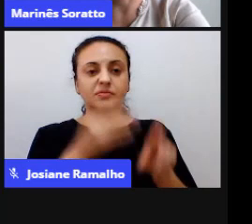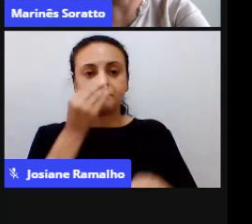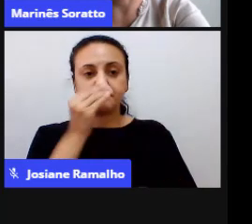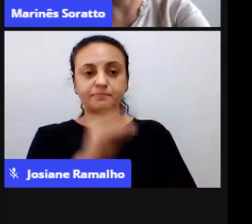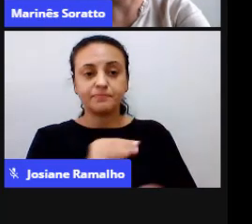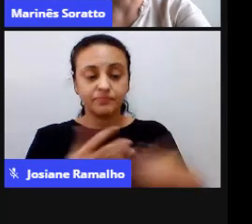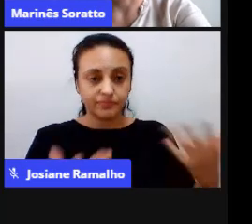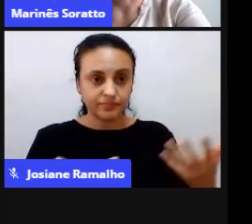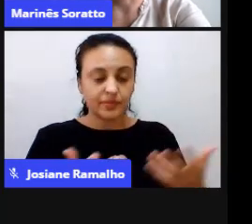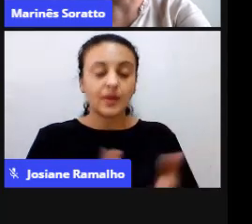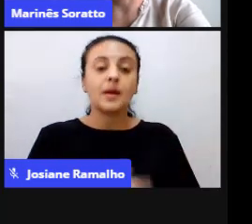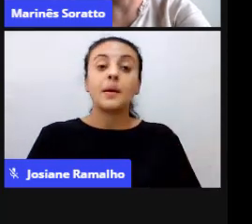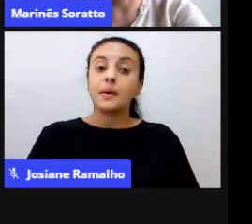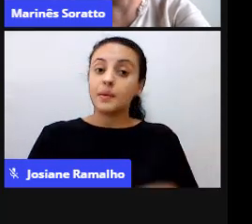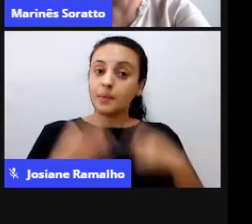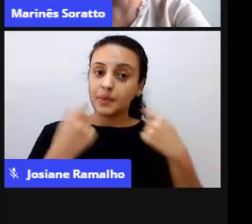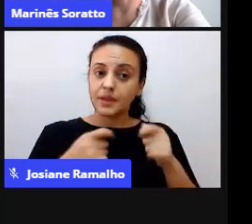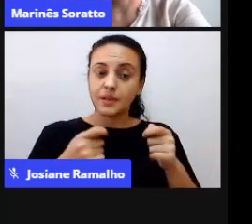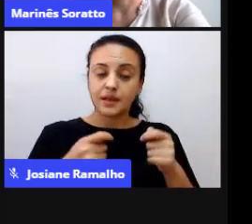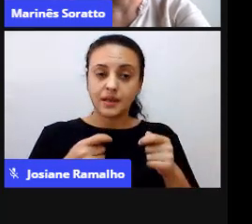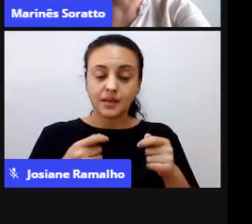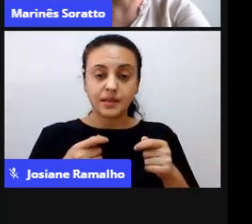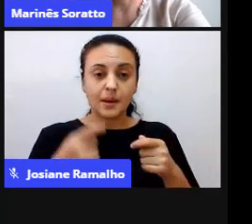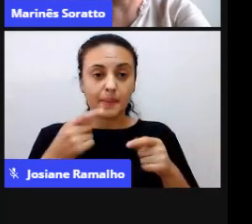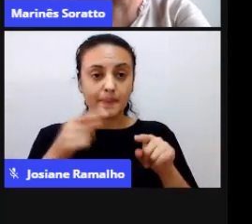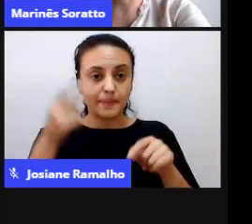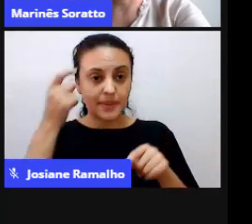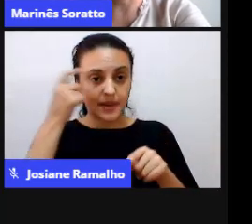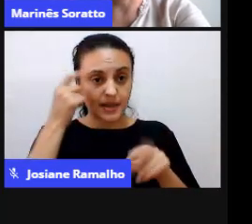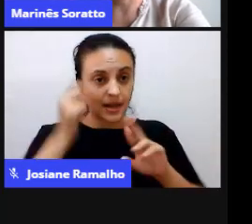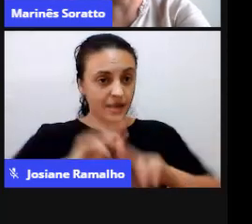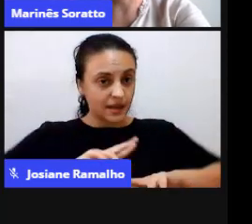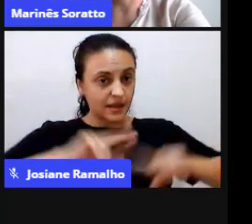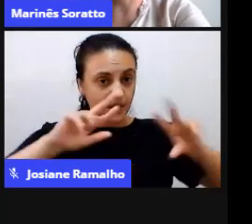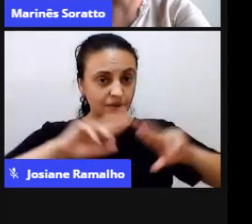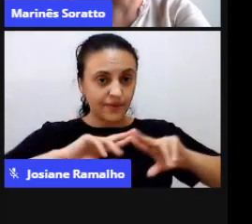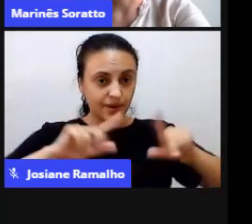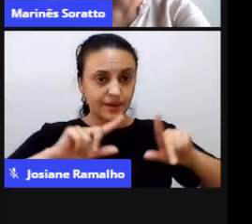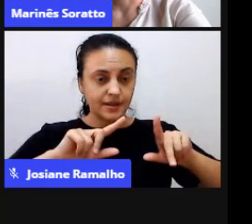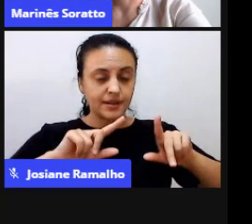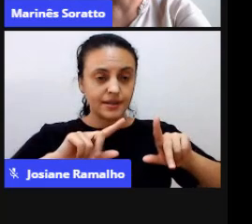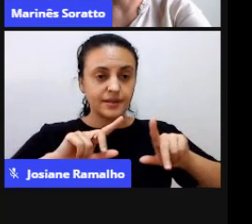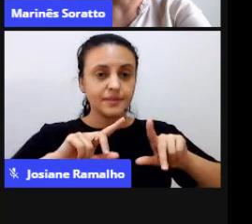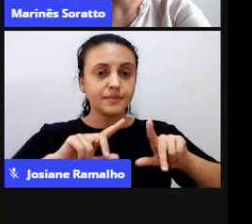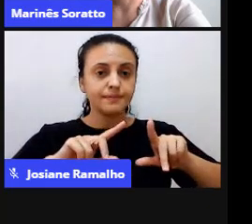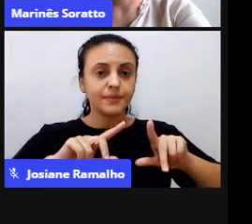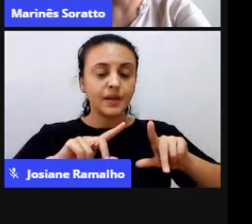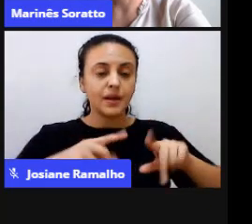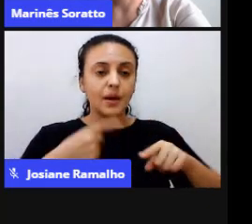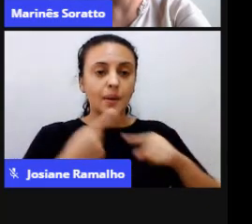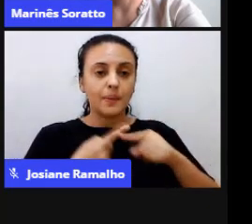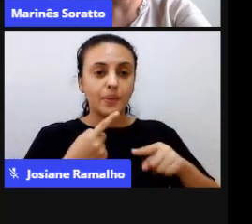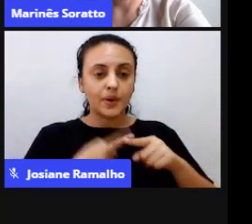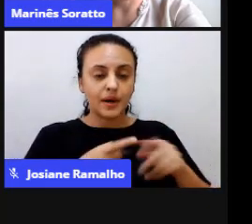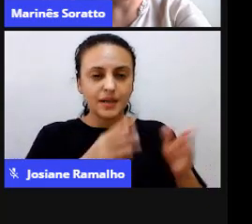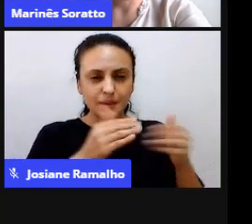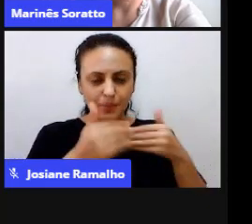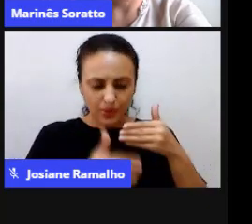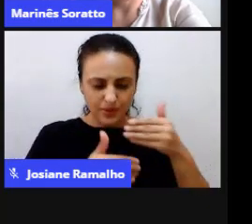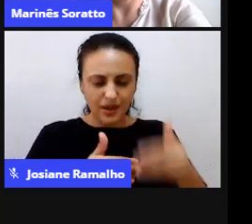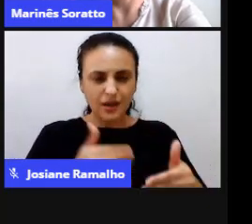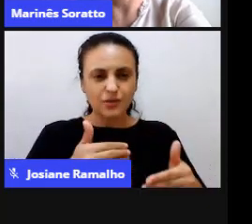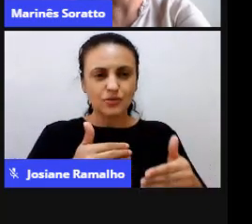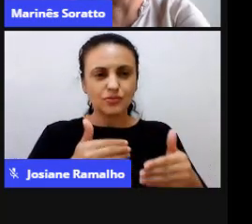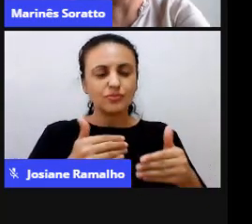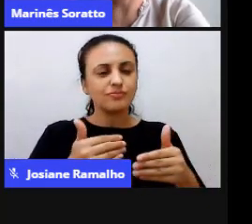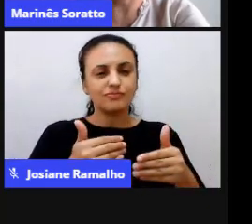uma educação escolar a partir das diferenças estão implícitas nos processos de ocultação e negação da história